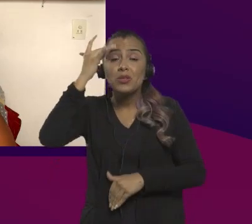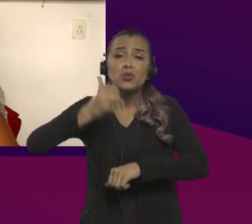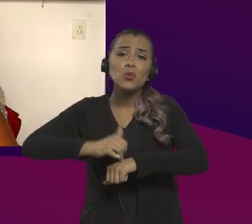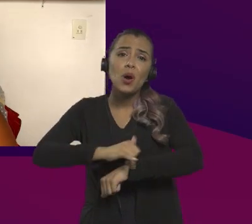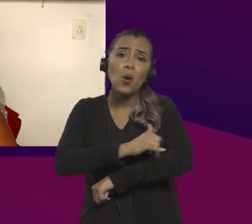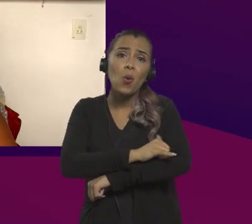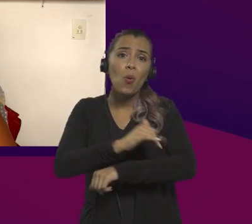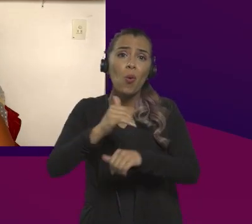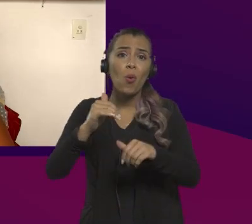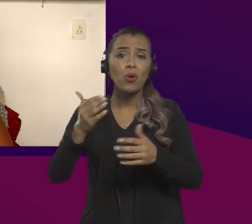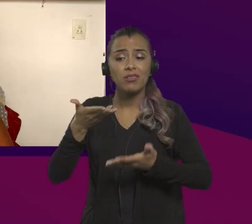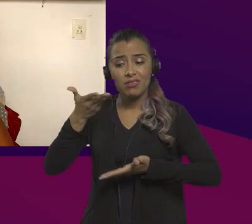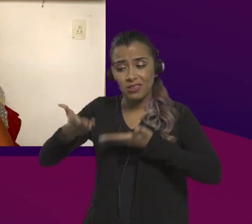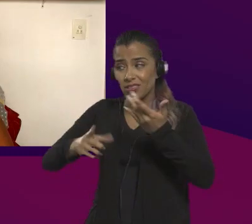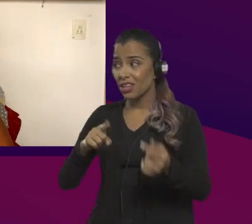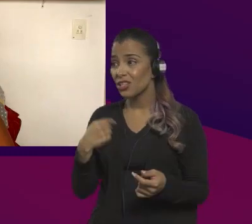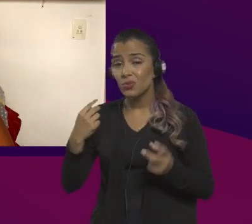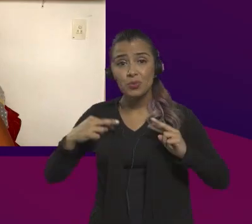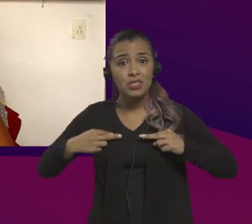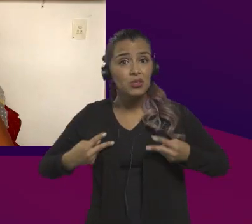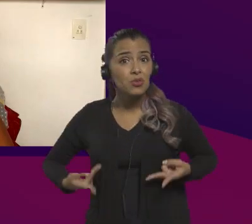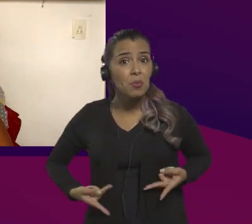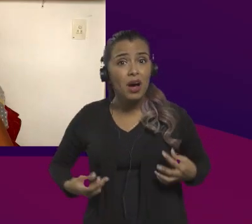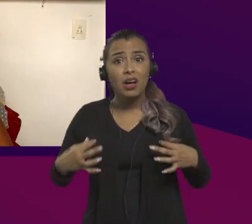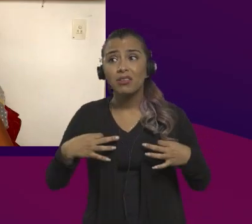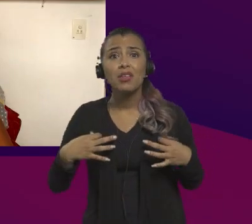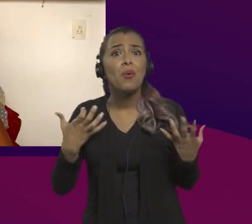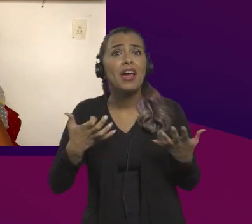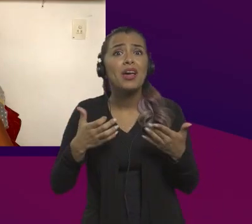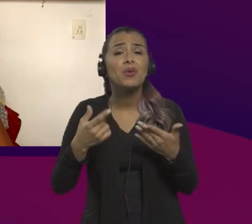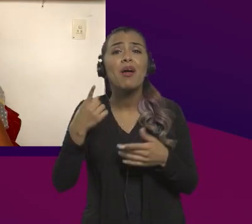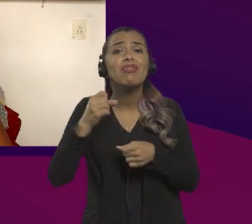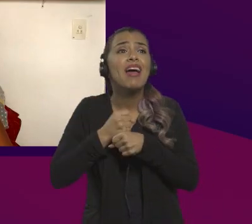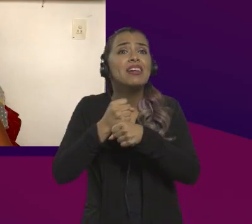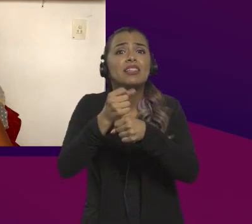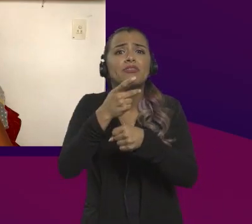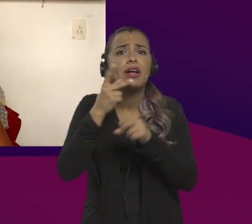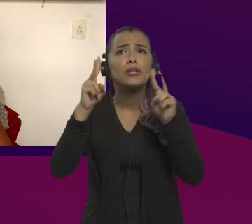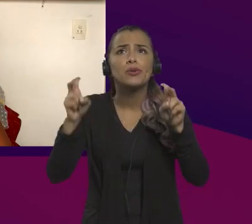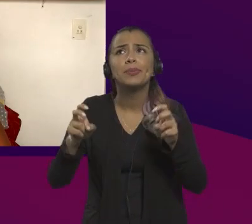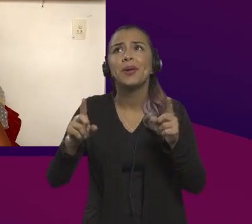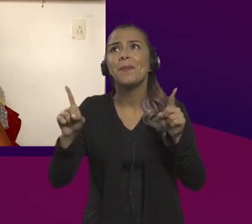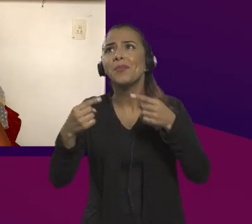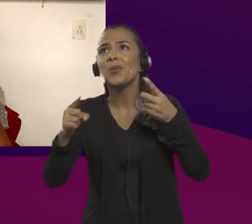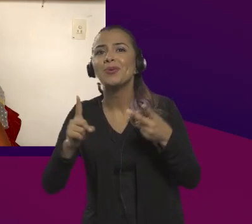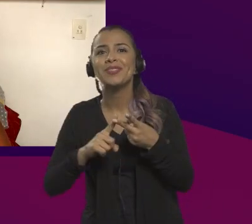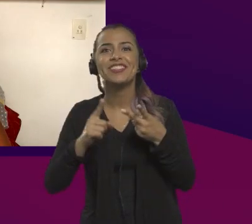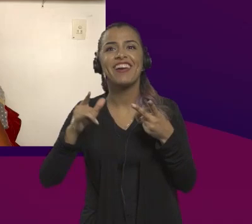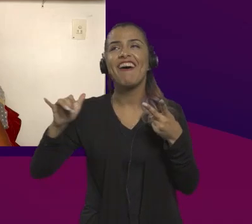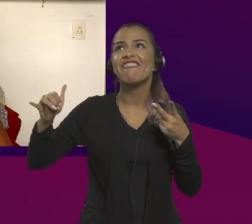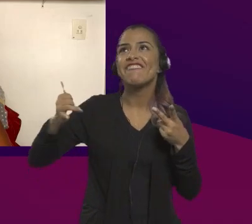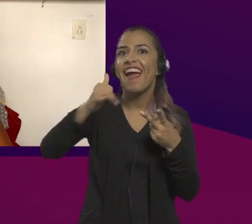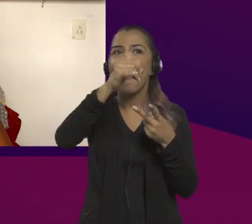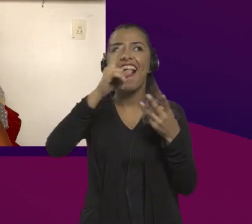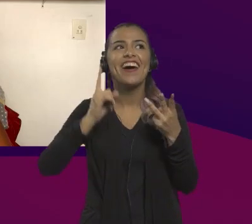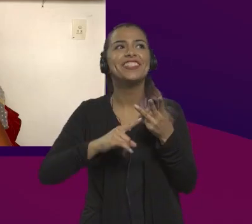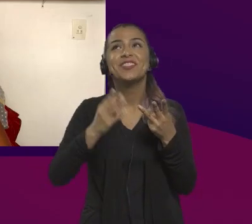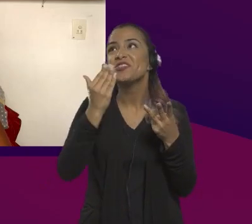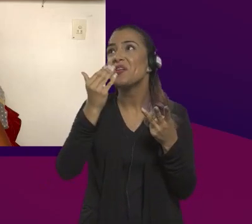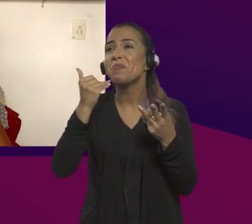a gente como seres humanos, que daqui a 10 anos eu quero só falar de música, de viagem, de comida. É. Chega de falar